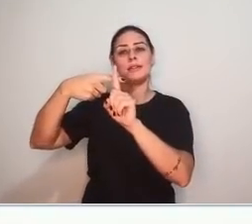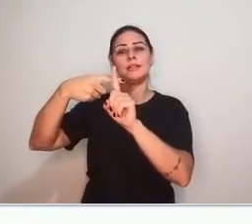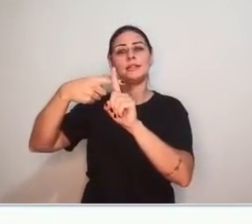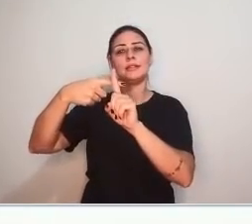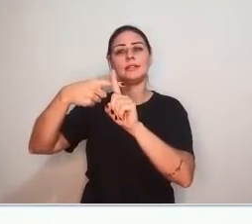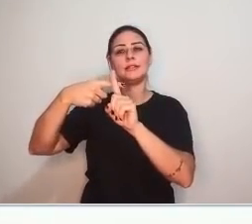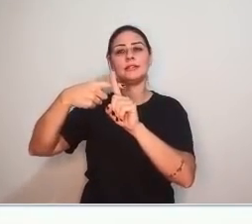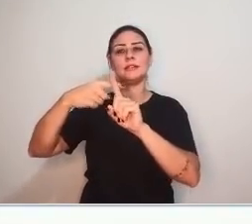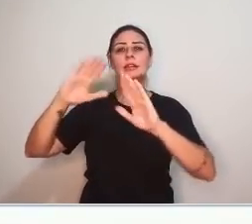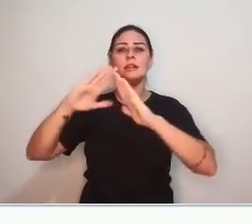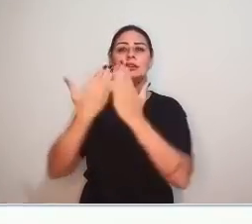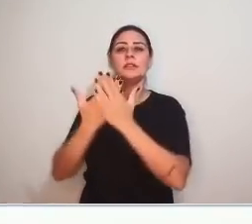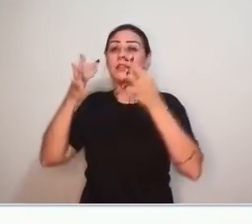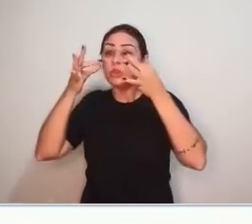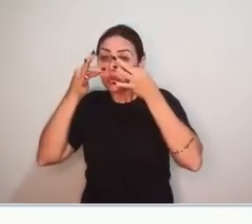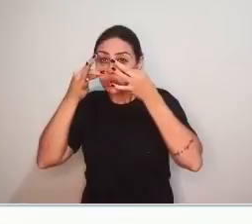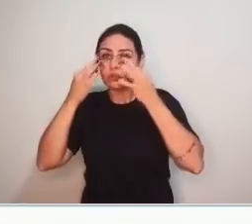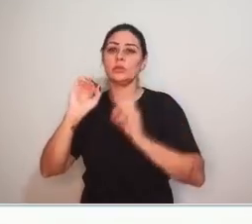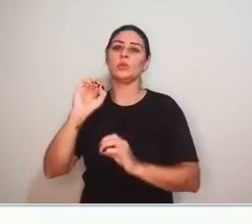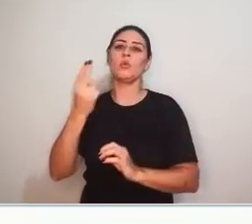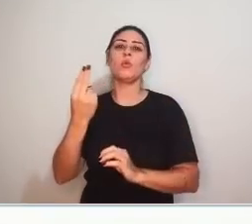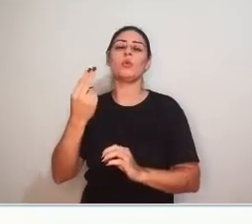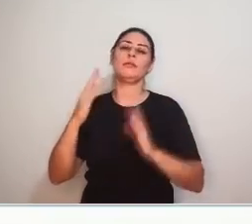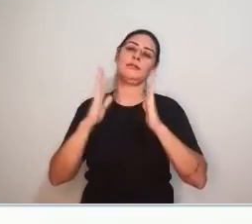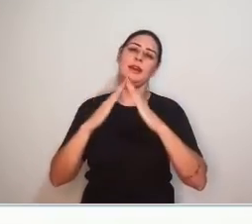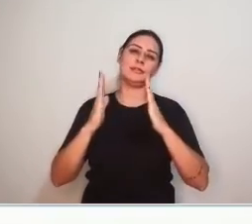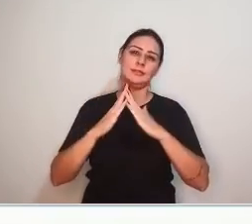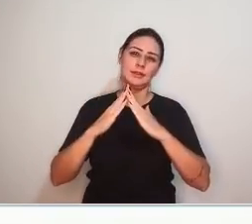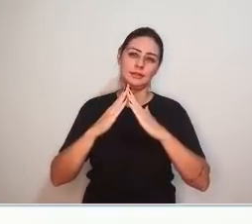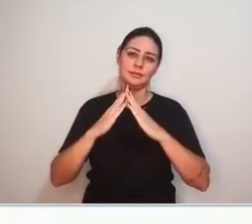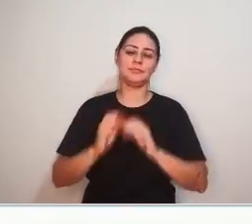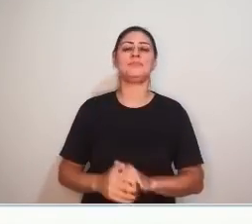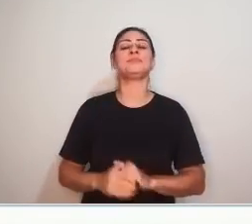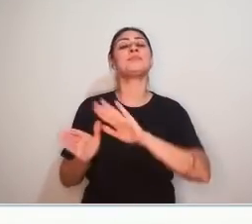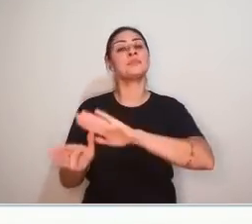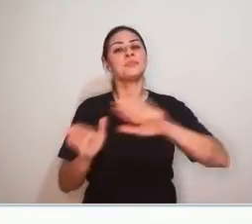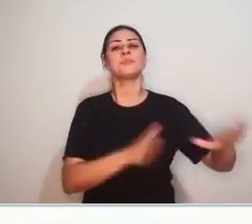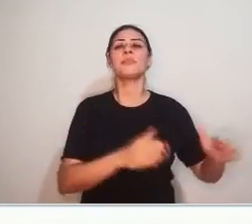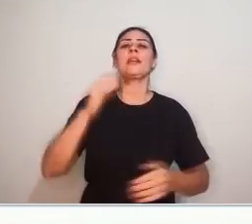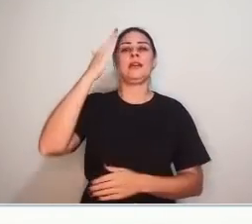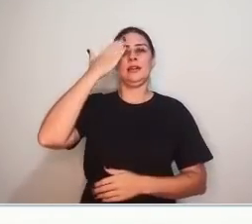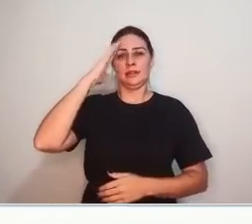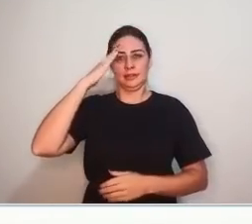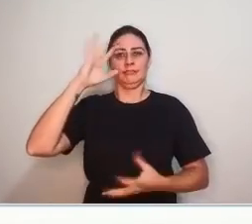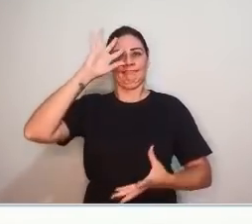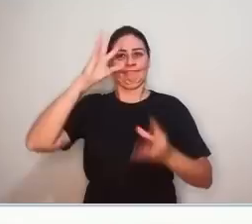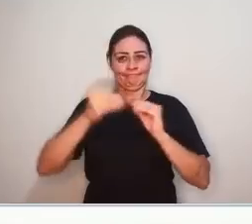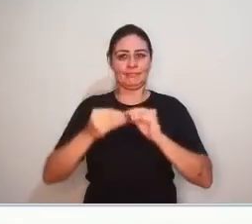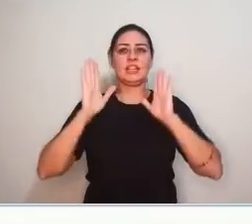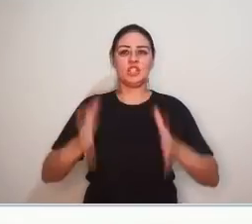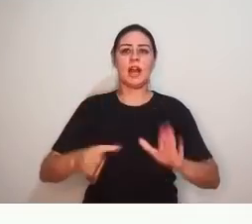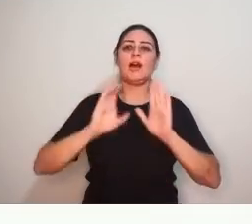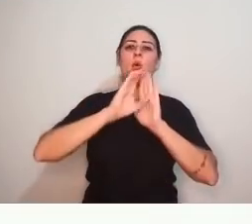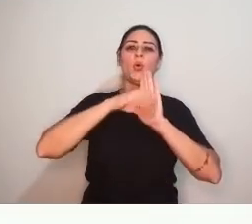com a experiência não conectada lá no espaço escolar ou na casa dele. Tá? Muito bem, entendida essa questão